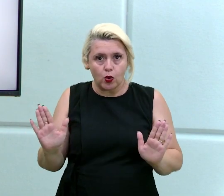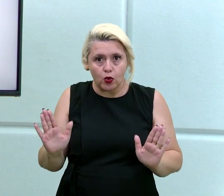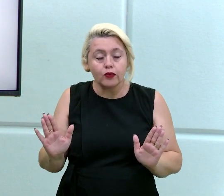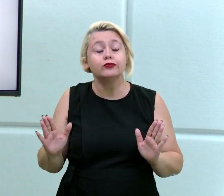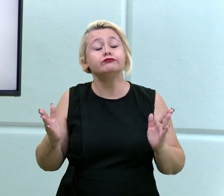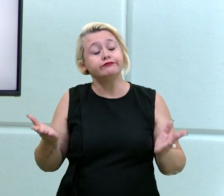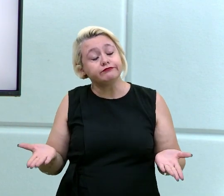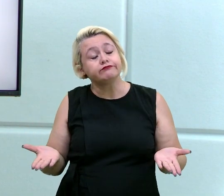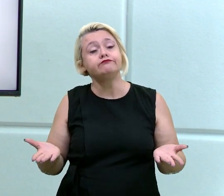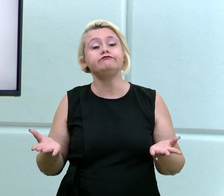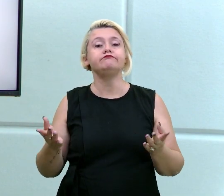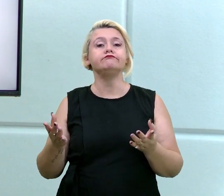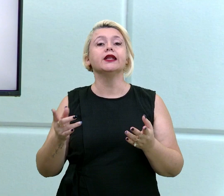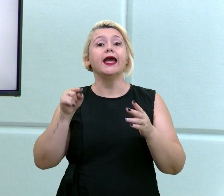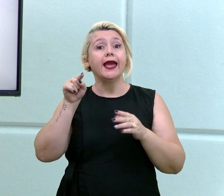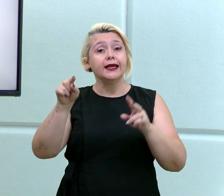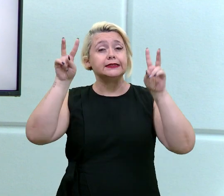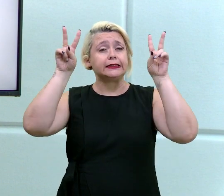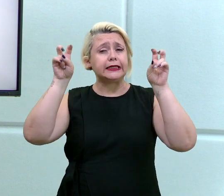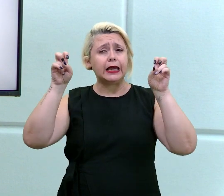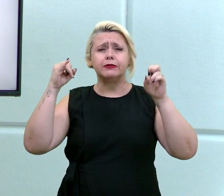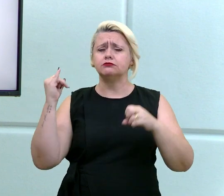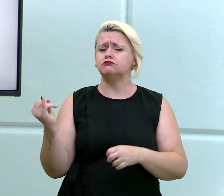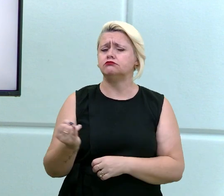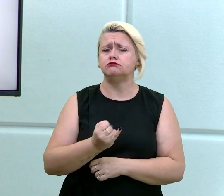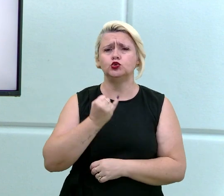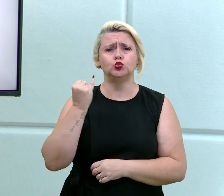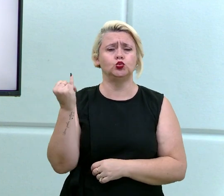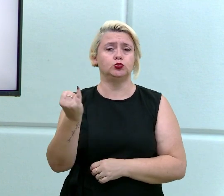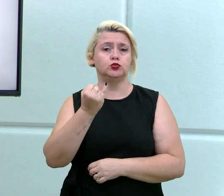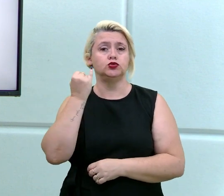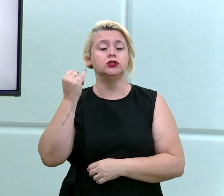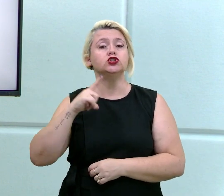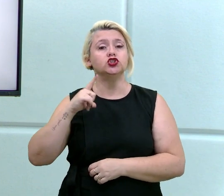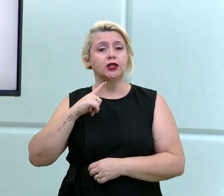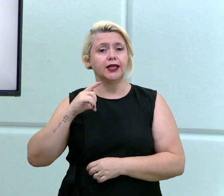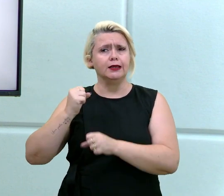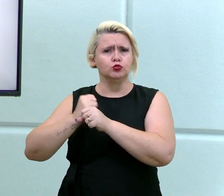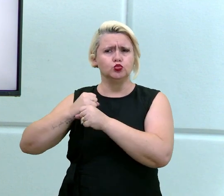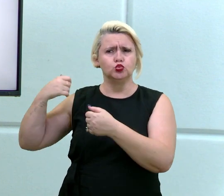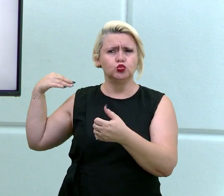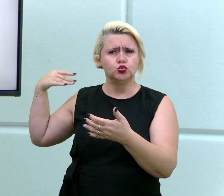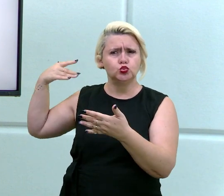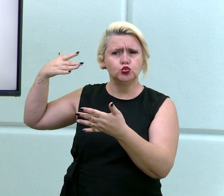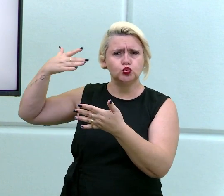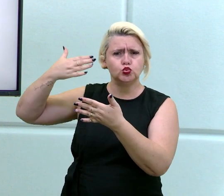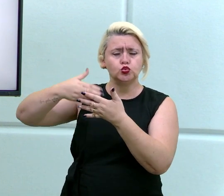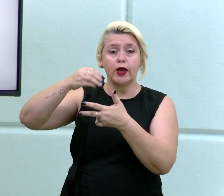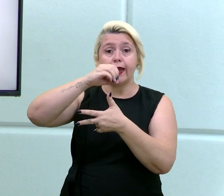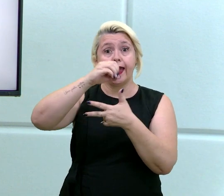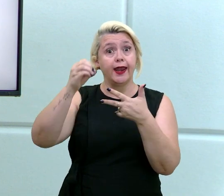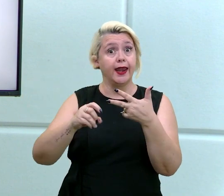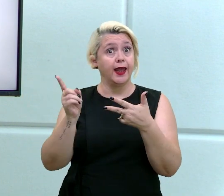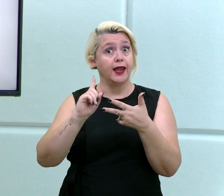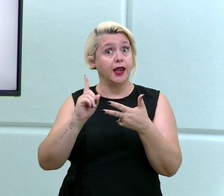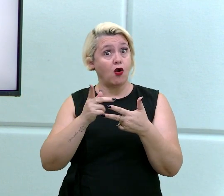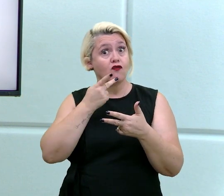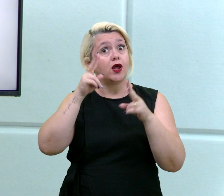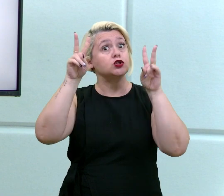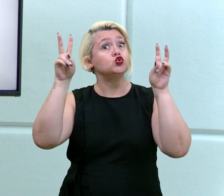Então, esse tema ele é tão importante, já tem muitos anos que o Enem não traz a